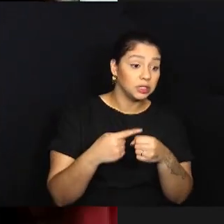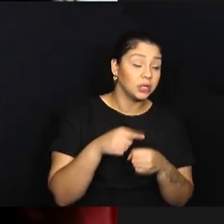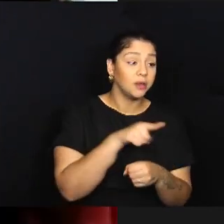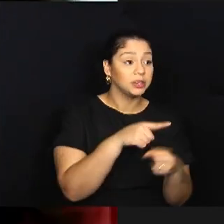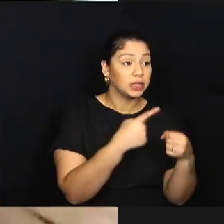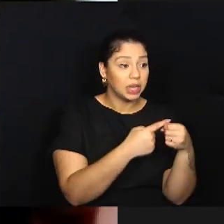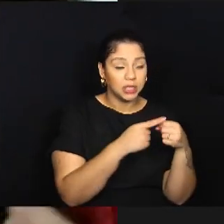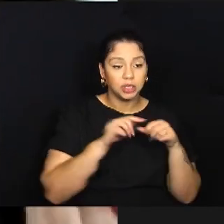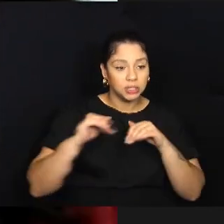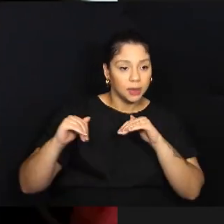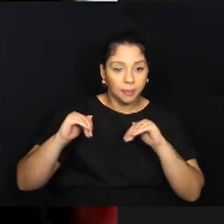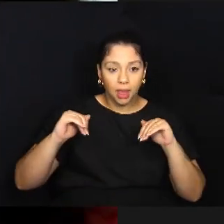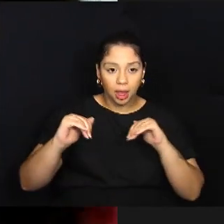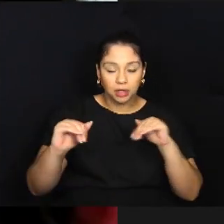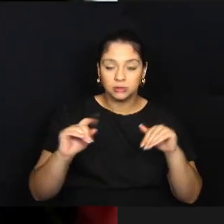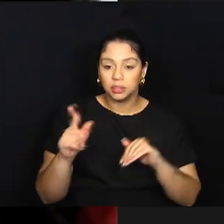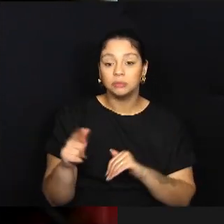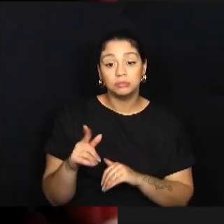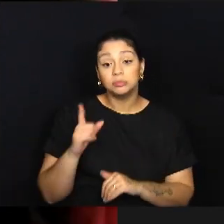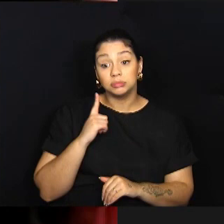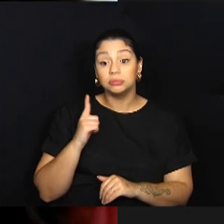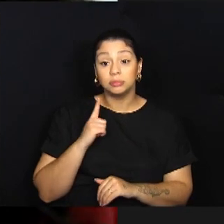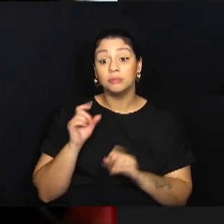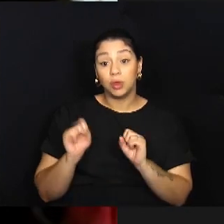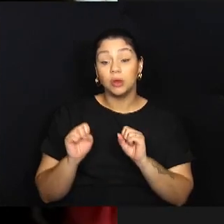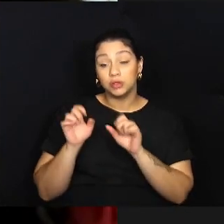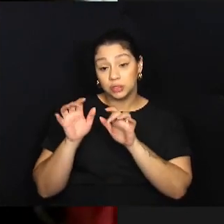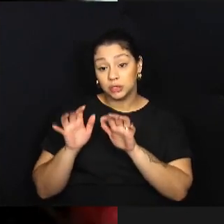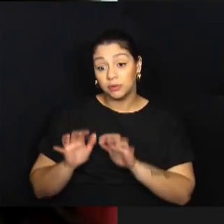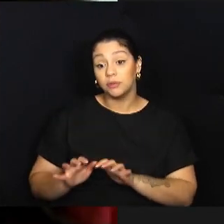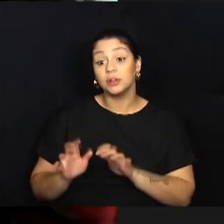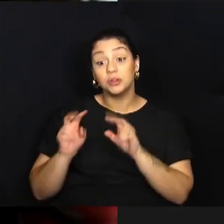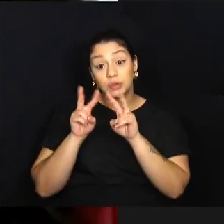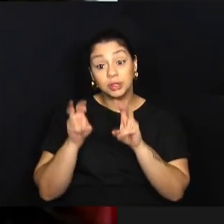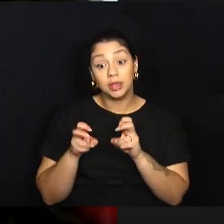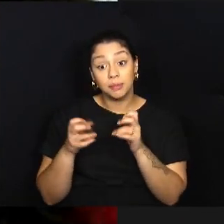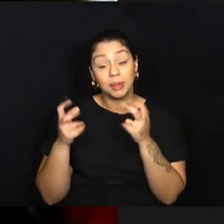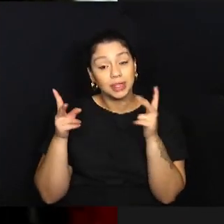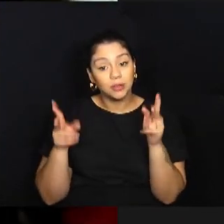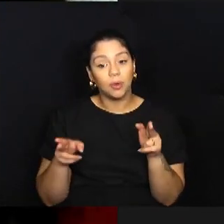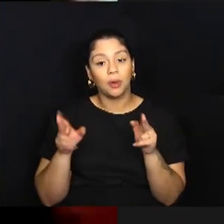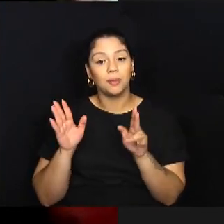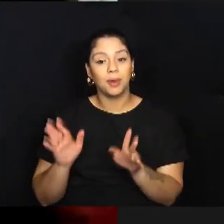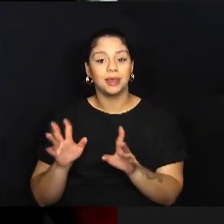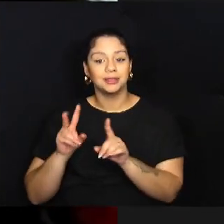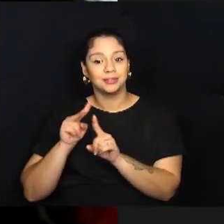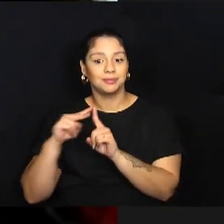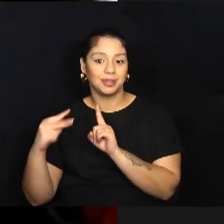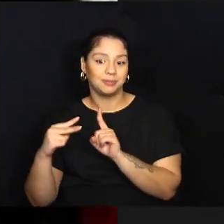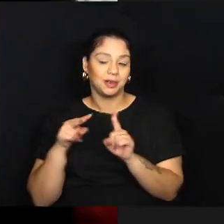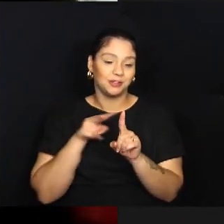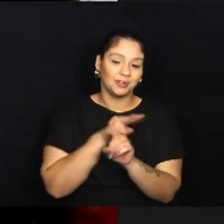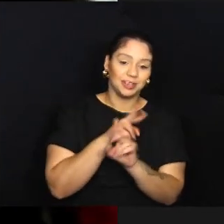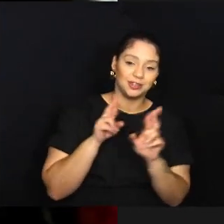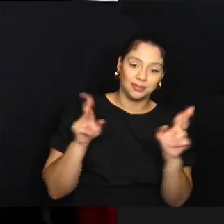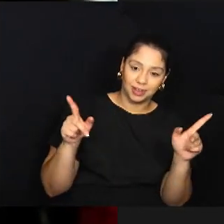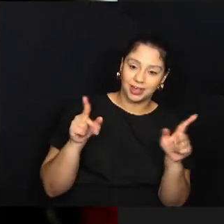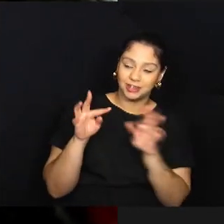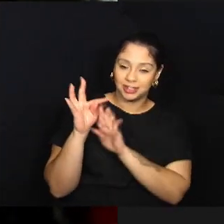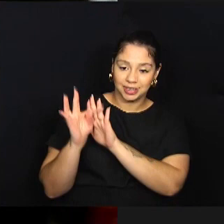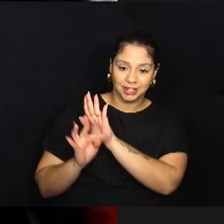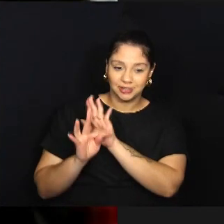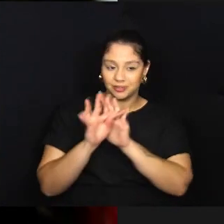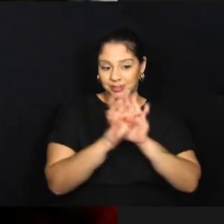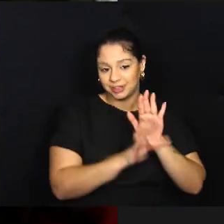Horizonte. A gente até pode escrever do mesmo assunto, mas em crônicas diferentes, né? Em textos